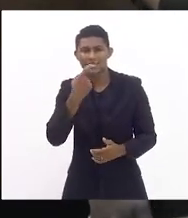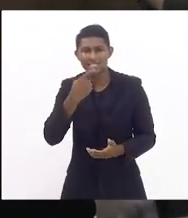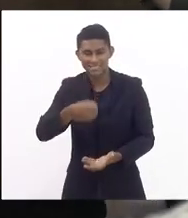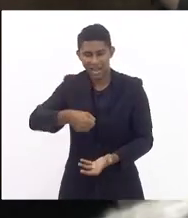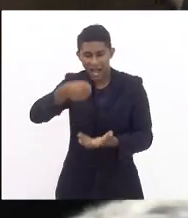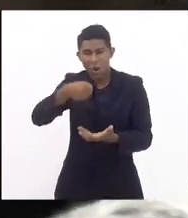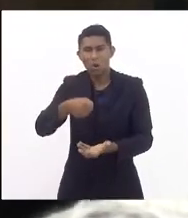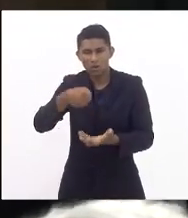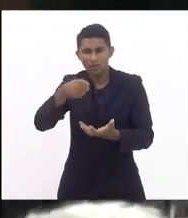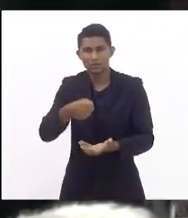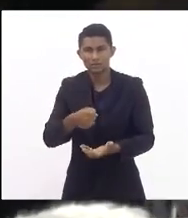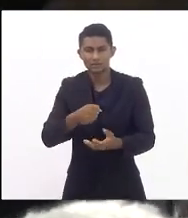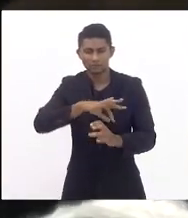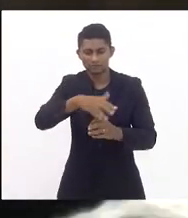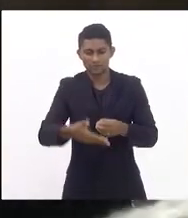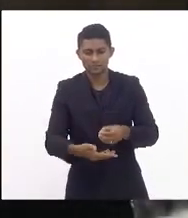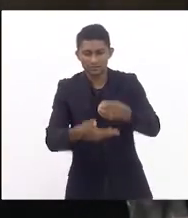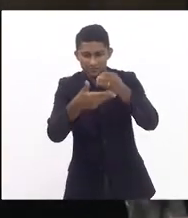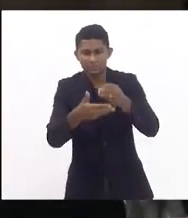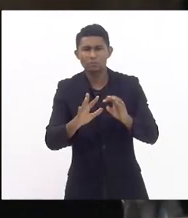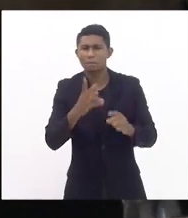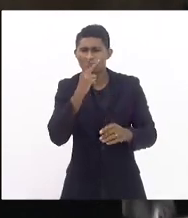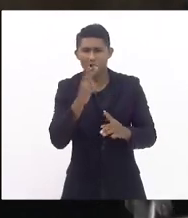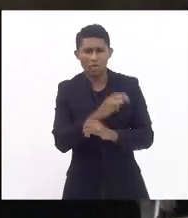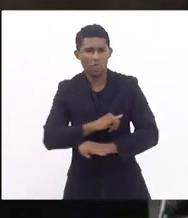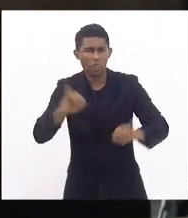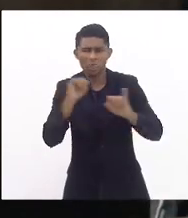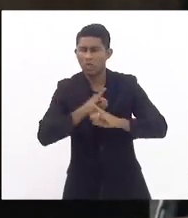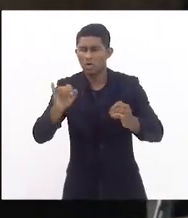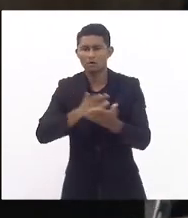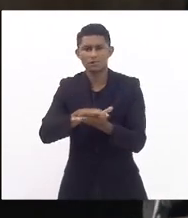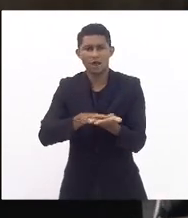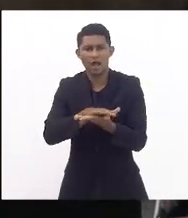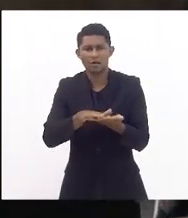diminuir o uso de sacola. Mas não existe essa campanha. Não existe. E esse